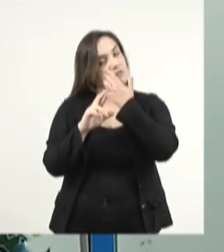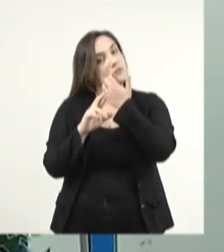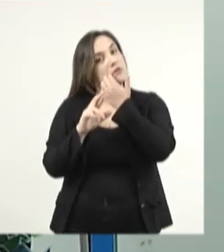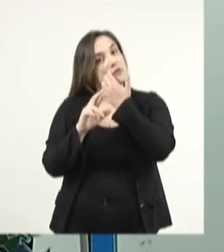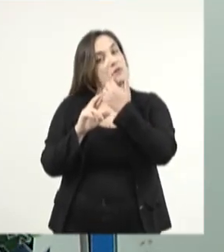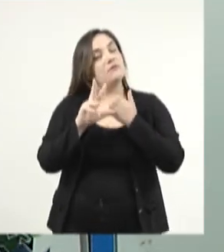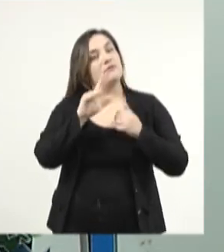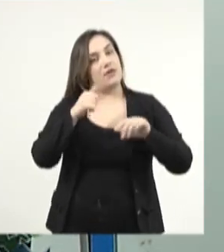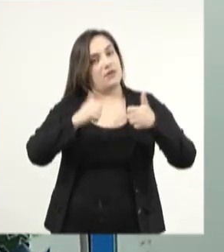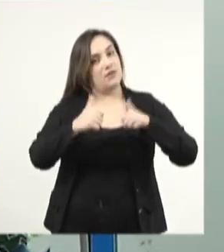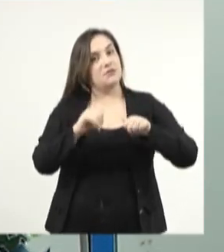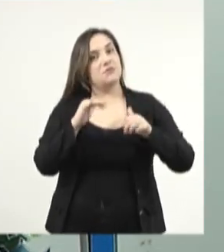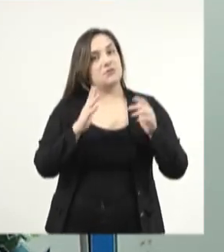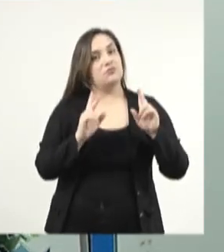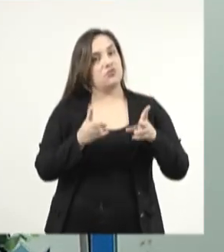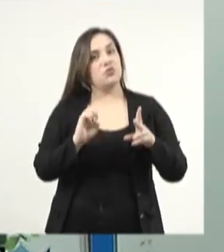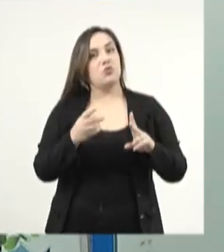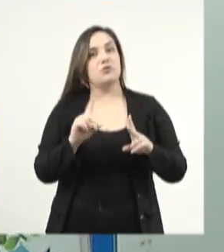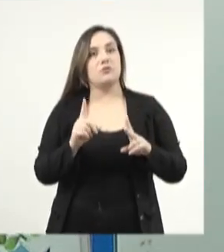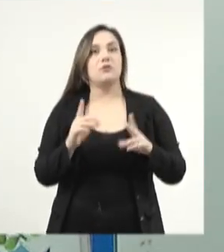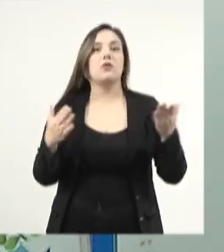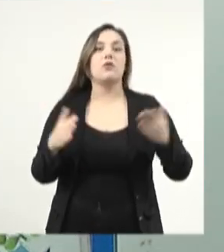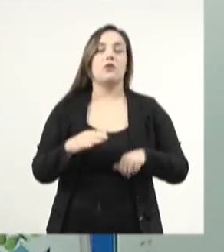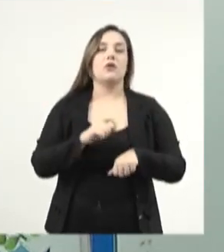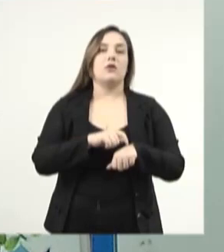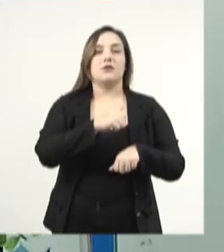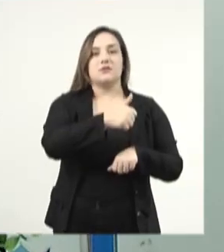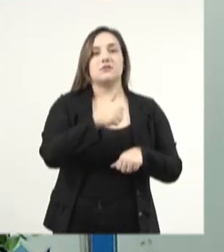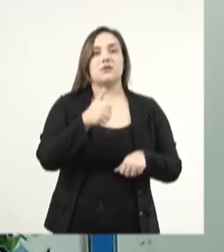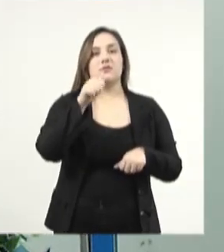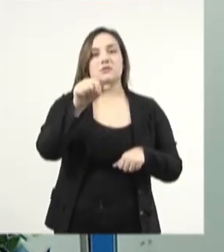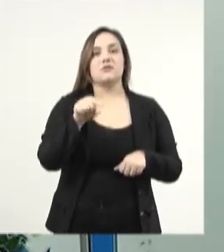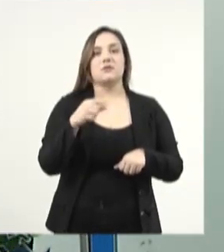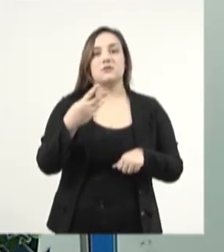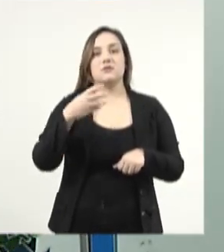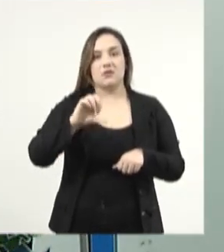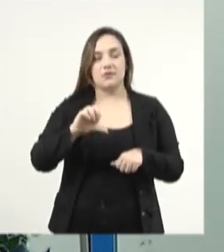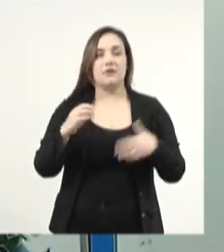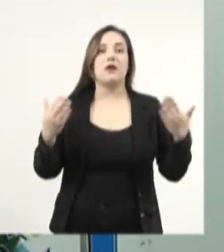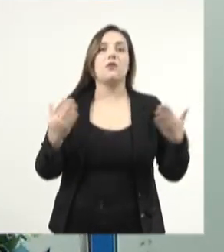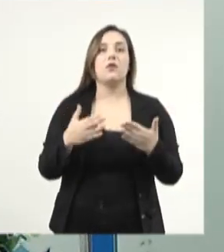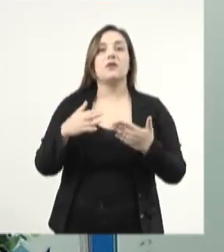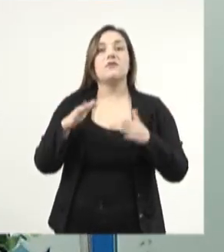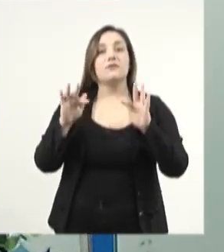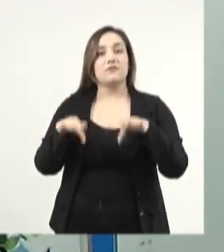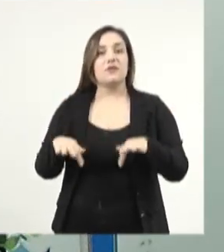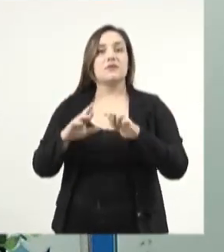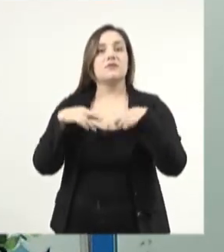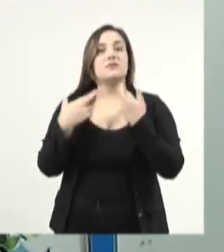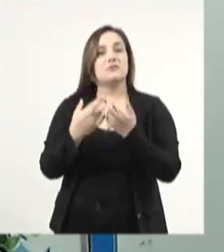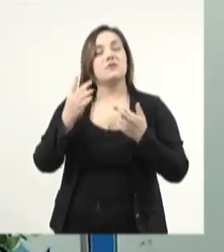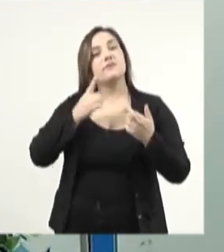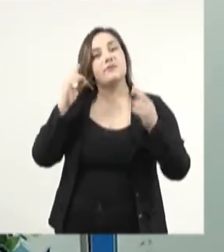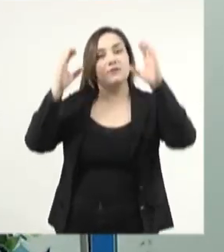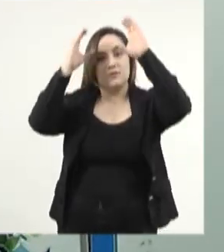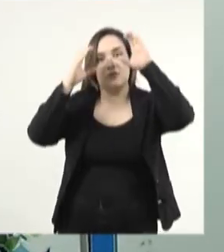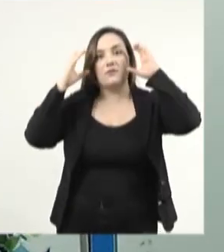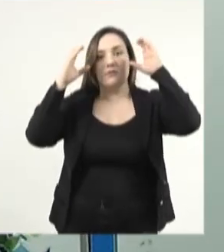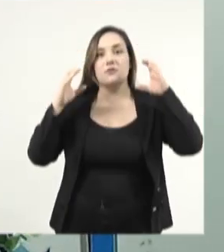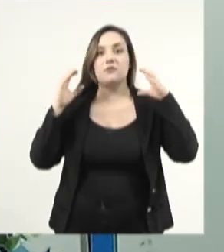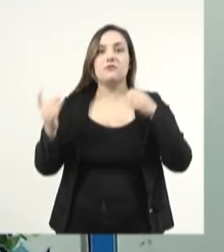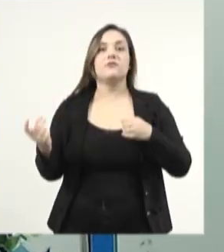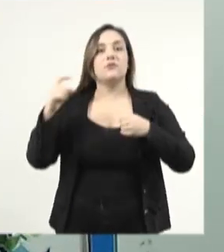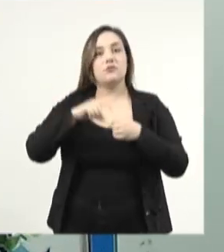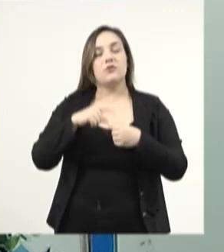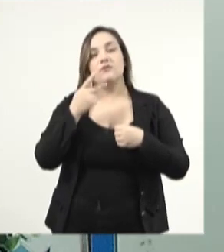Constituição, Justiça e Redação. 11 horas e 39 minutos em Mato Grosso do Sul. Logo no fim da sessão, o deputado Caravina retomou, na